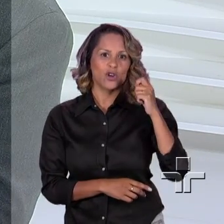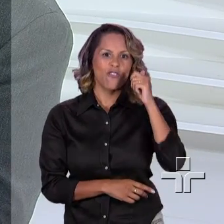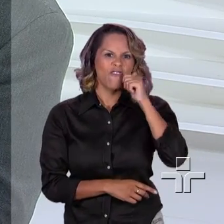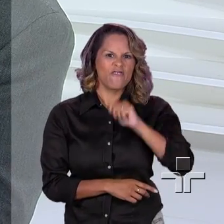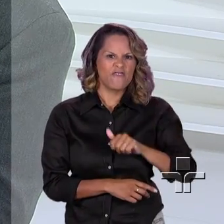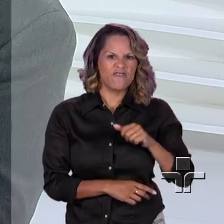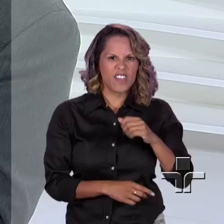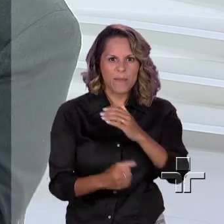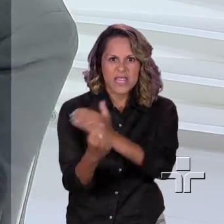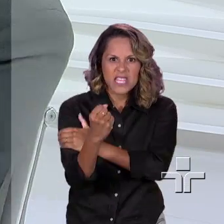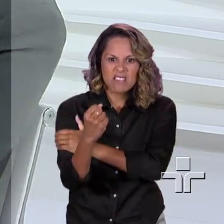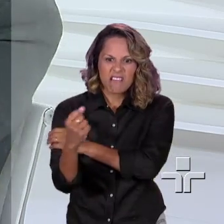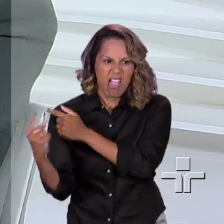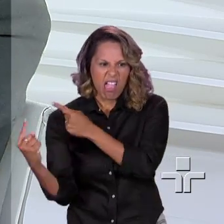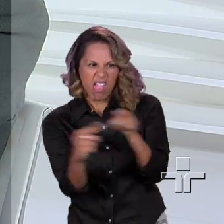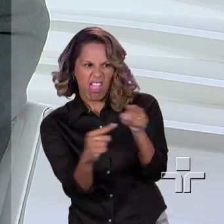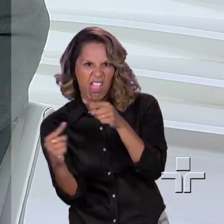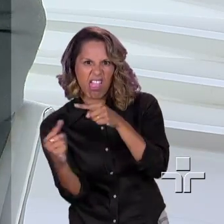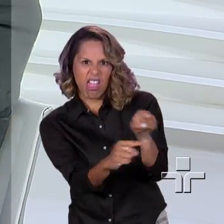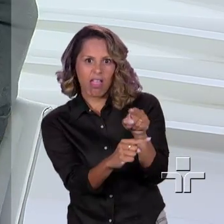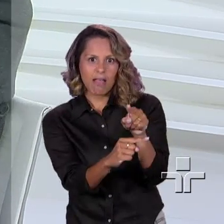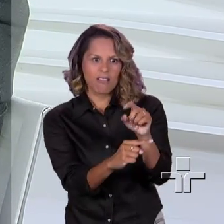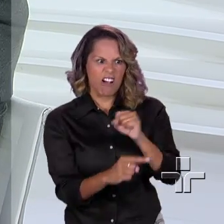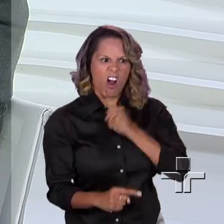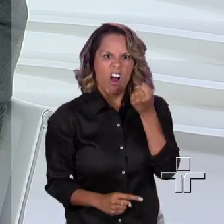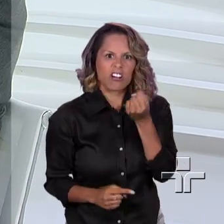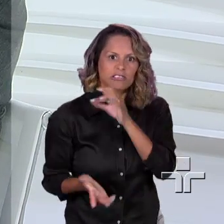questões, criando eles como bodes expiatórios, como